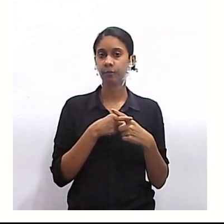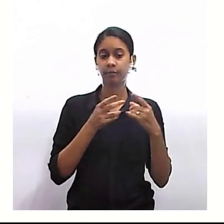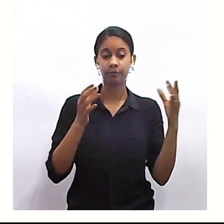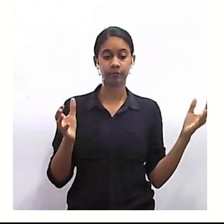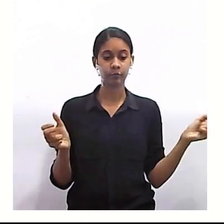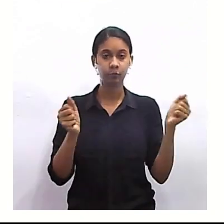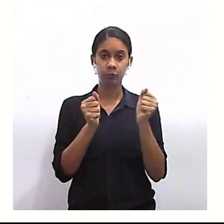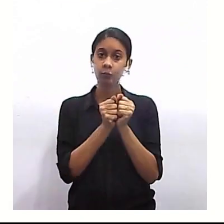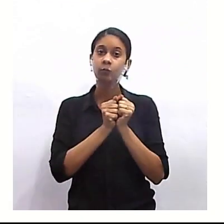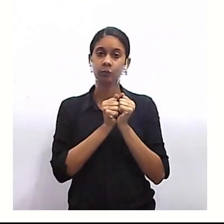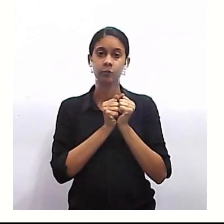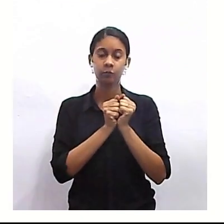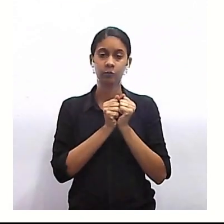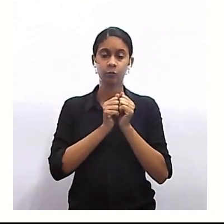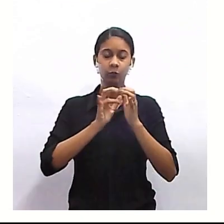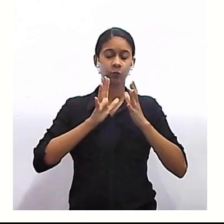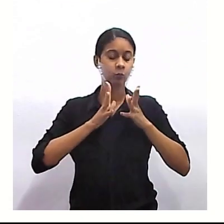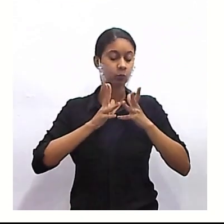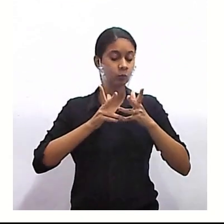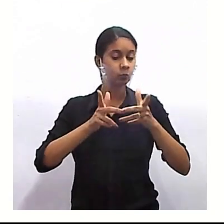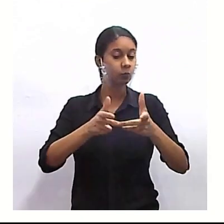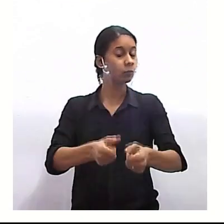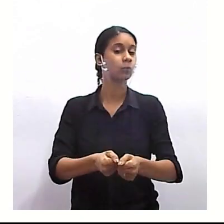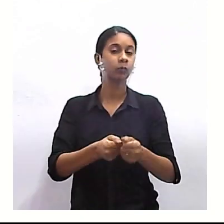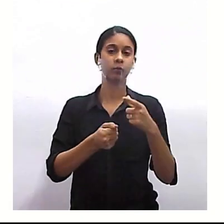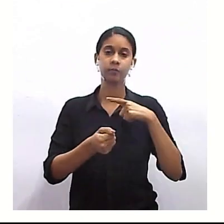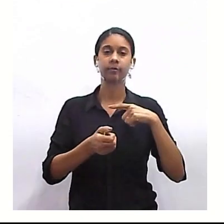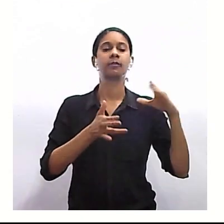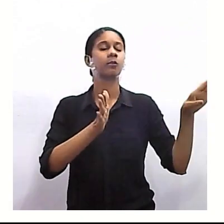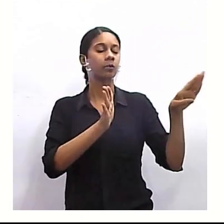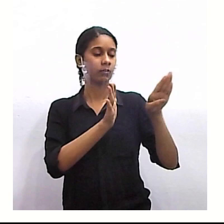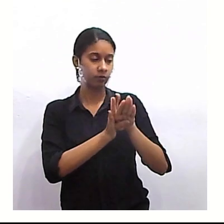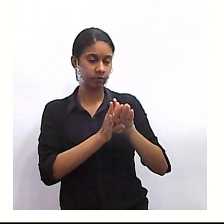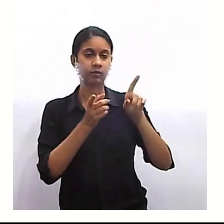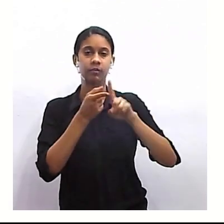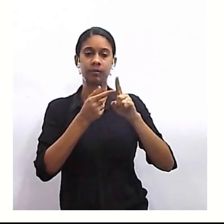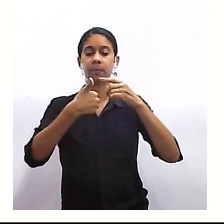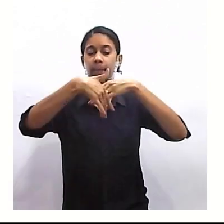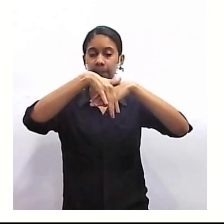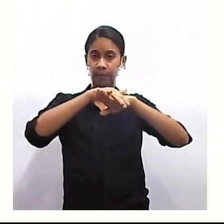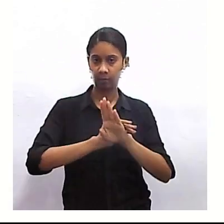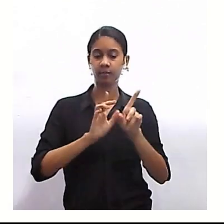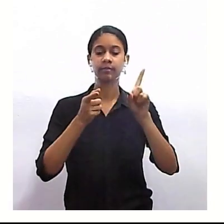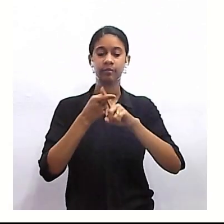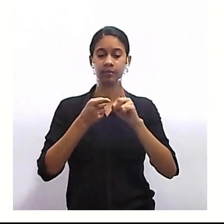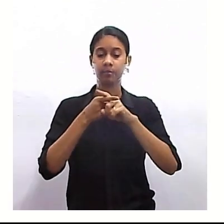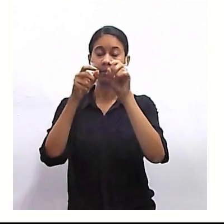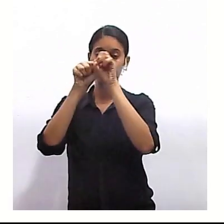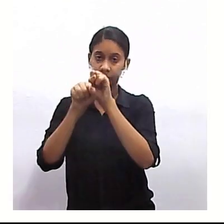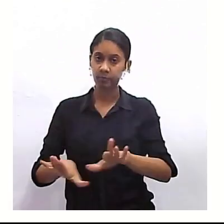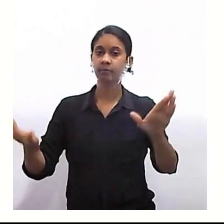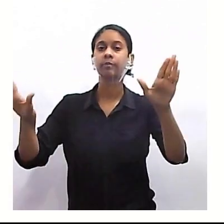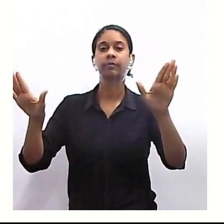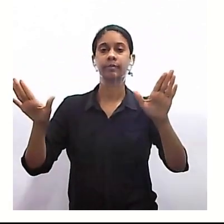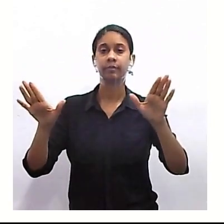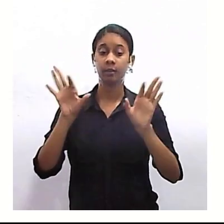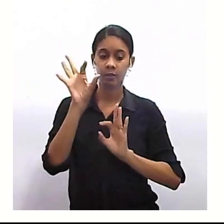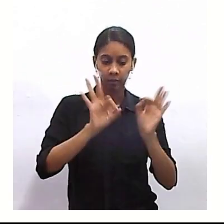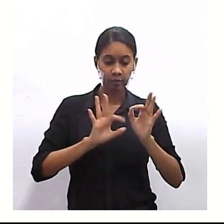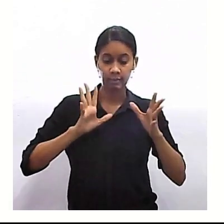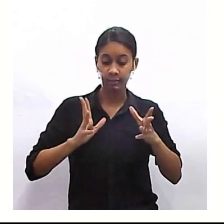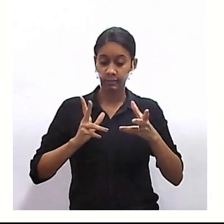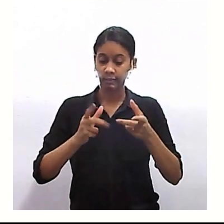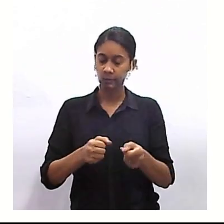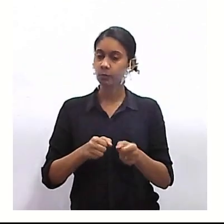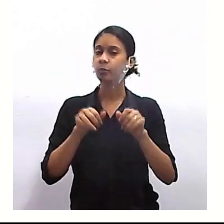toda a cadeia de um CD. Recebimento, armazenamento e expedição. Ele controla tudo isso